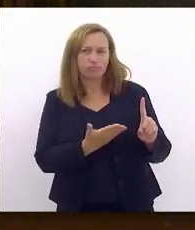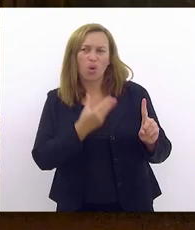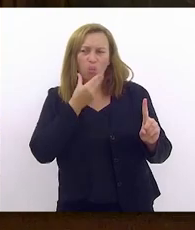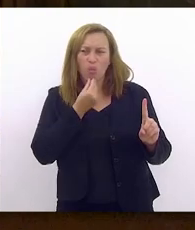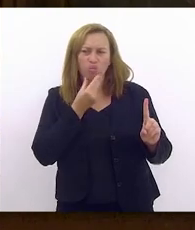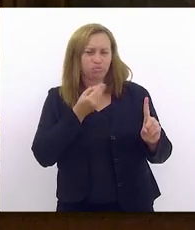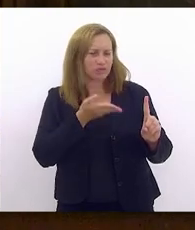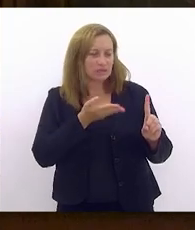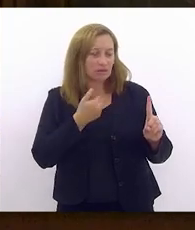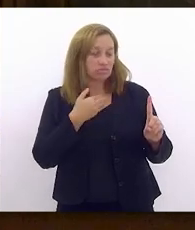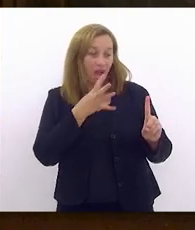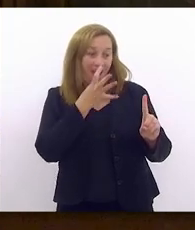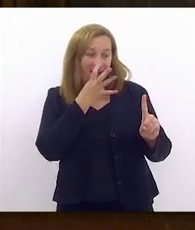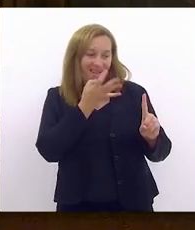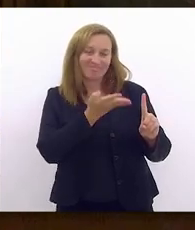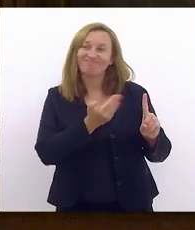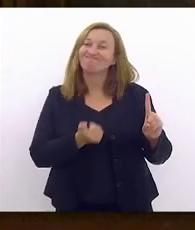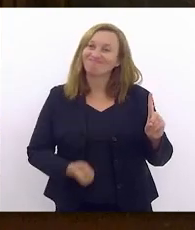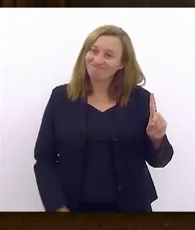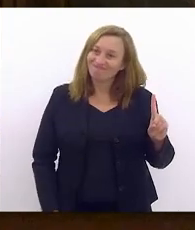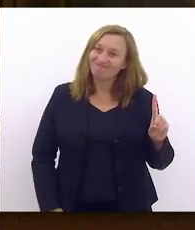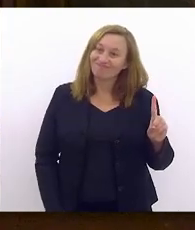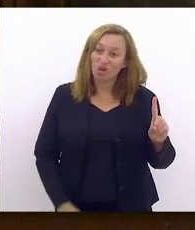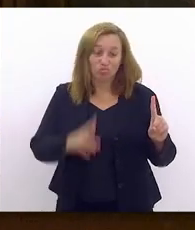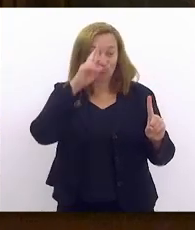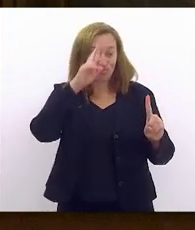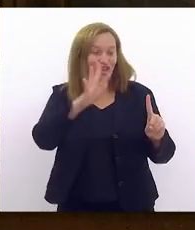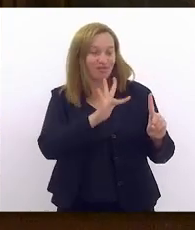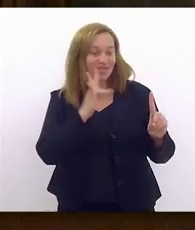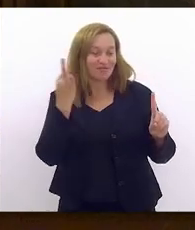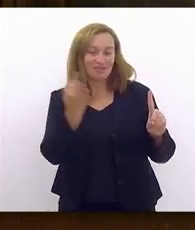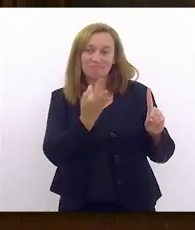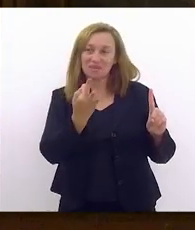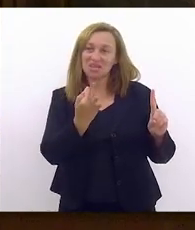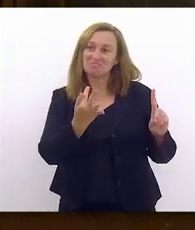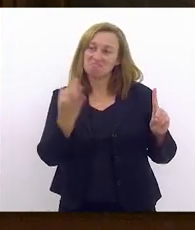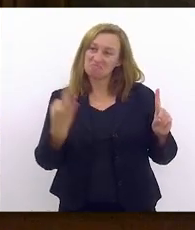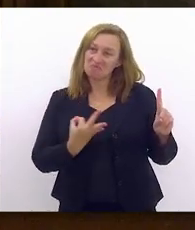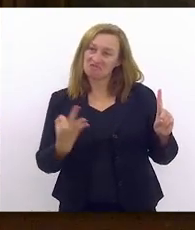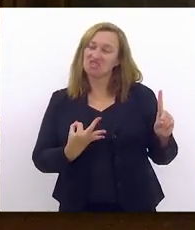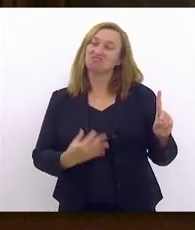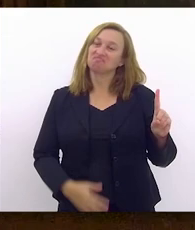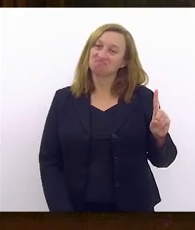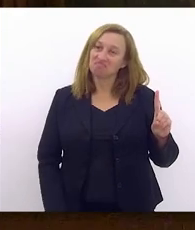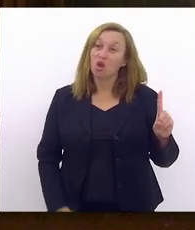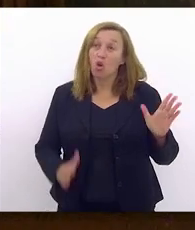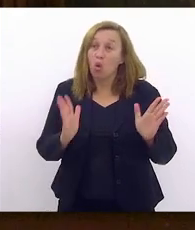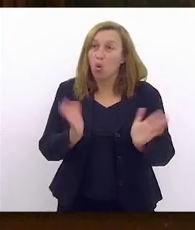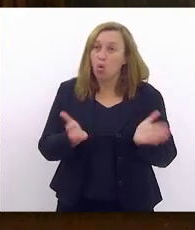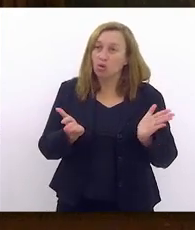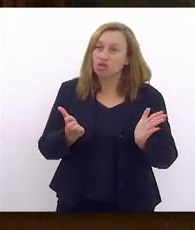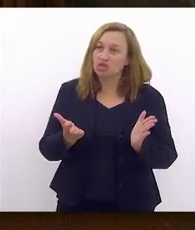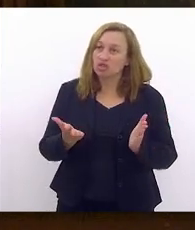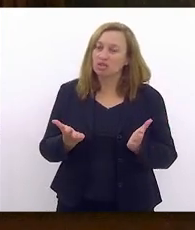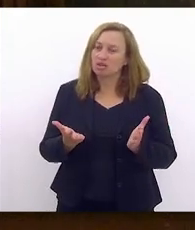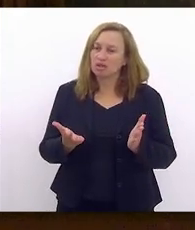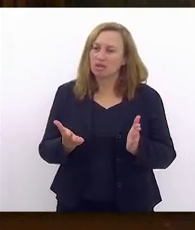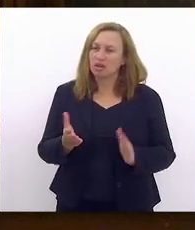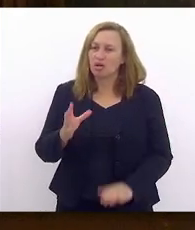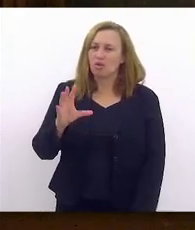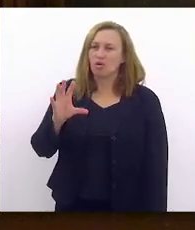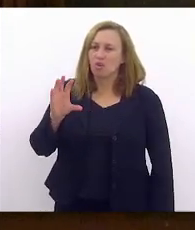eu admiro demais por ser um chefe de família exemplar, tanto que hoje ele é meu compadre, porque eu acredito